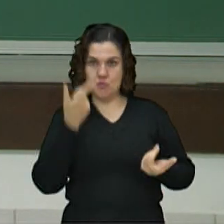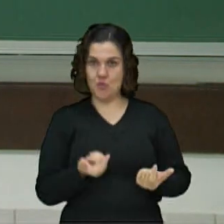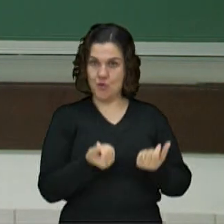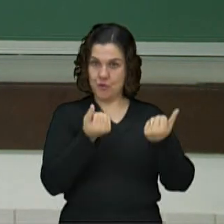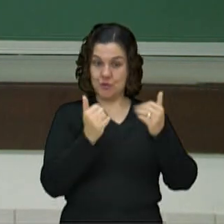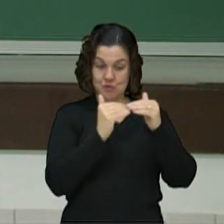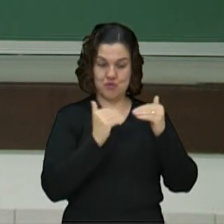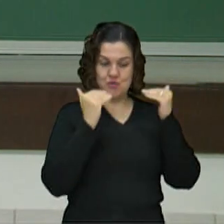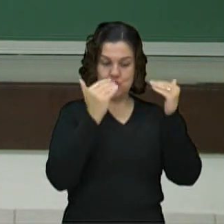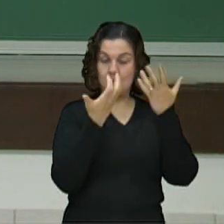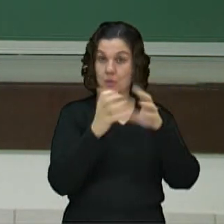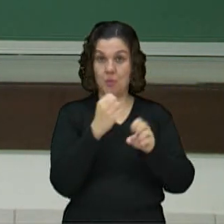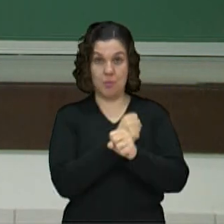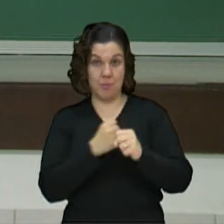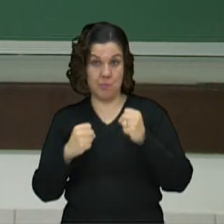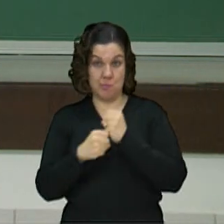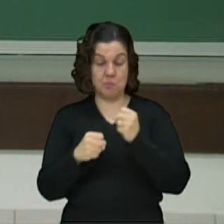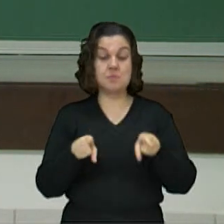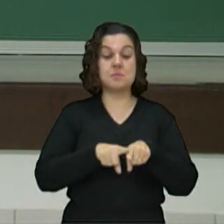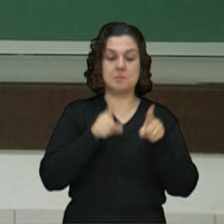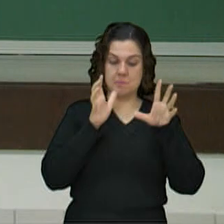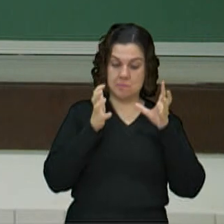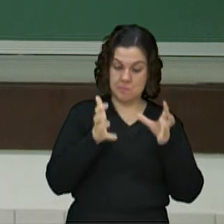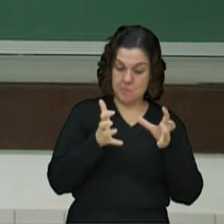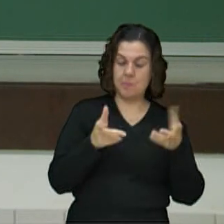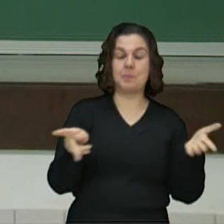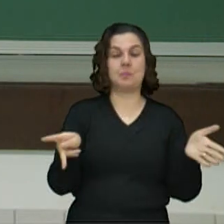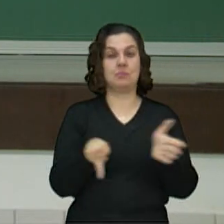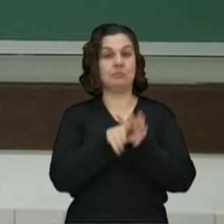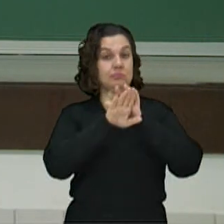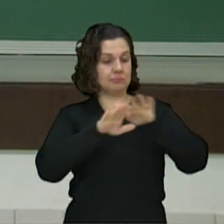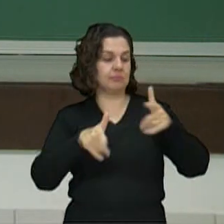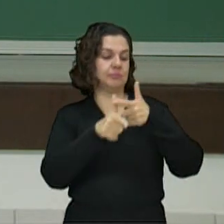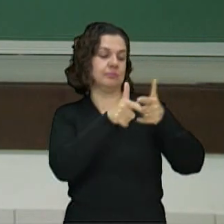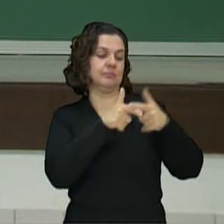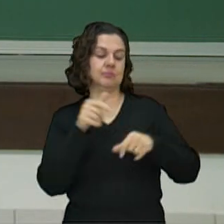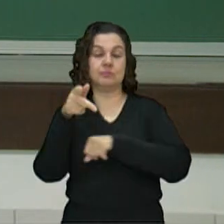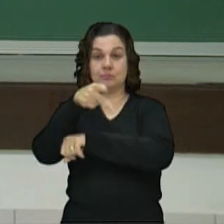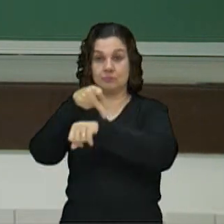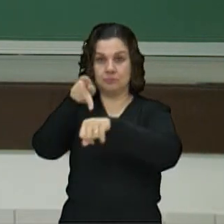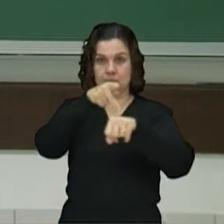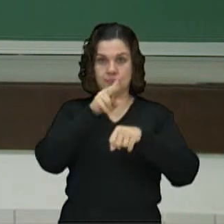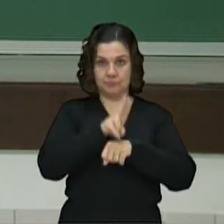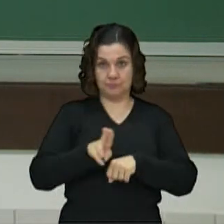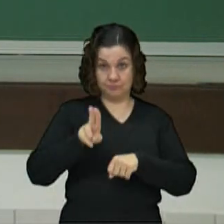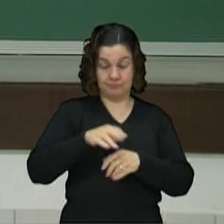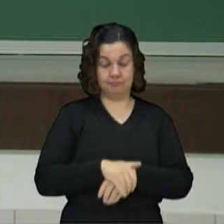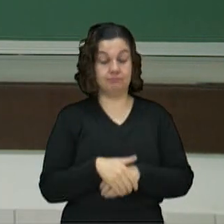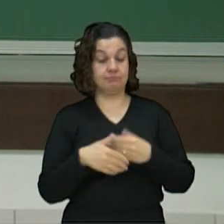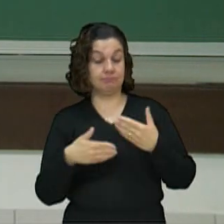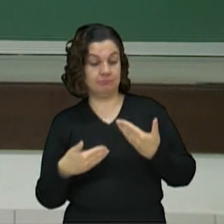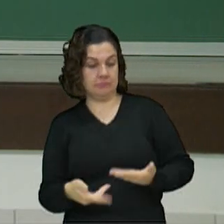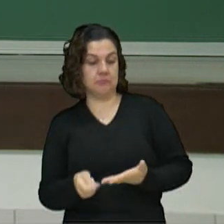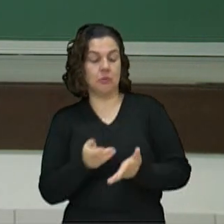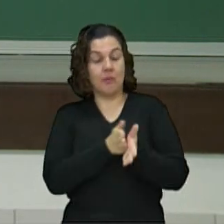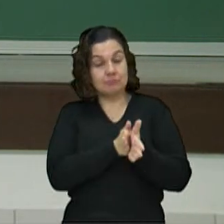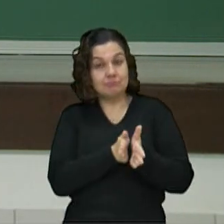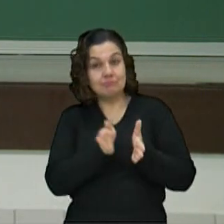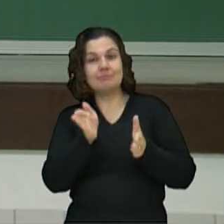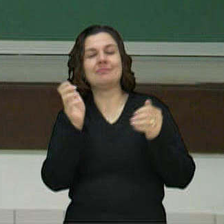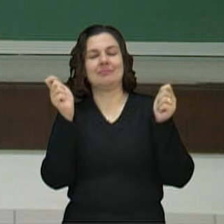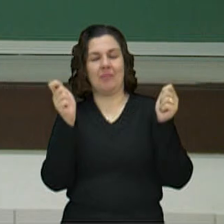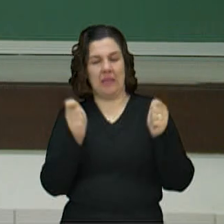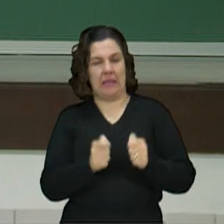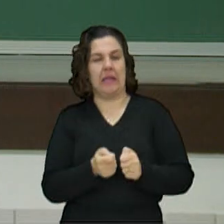que não queriam o socialismo, mas queriam sair da crise que o país estava. Então, tornaram-se uma